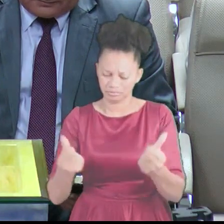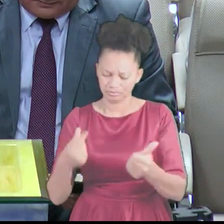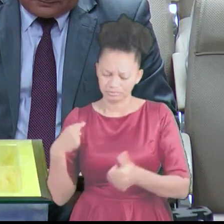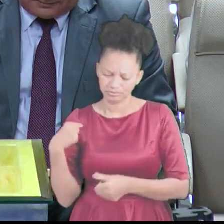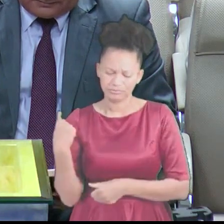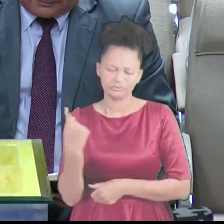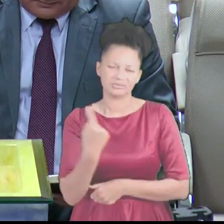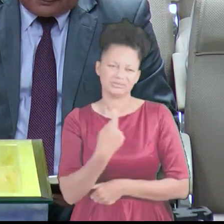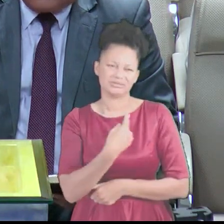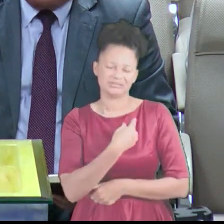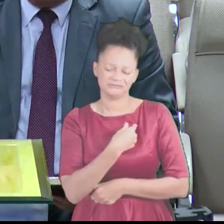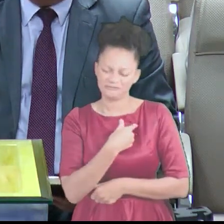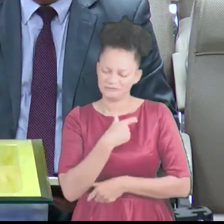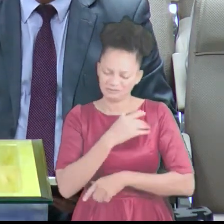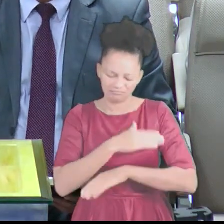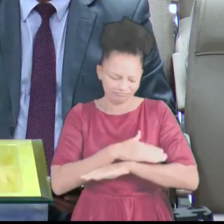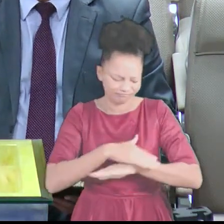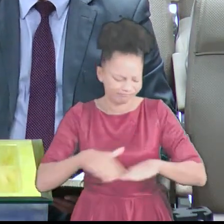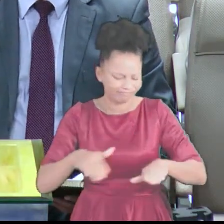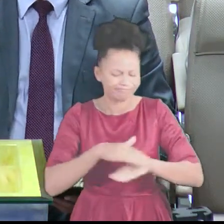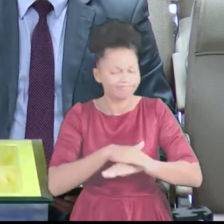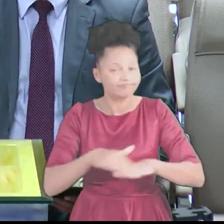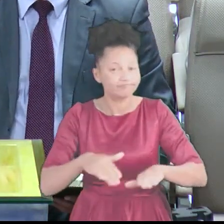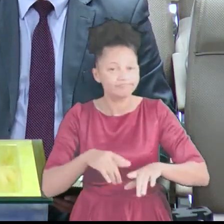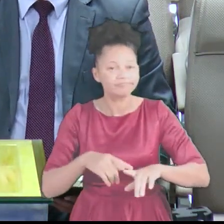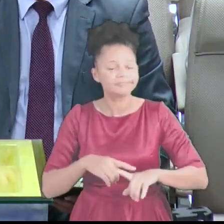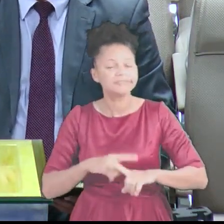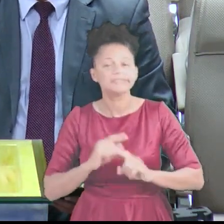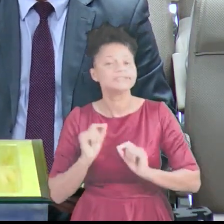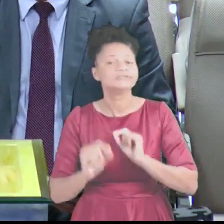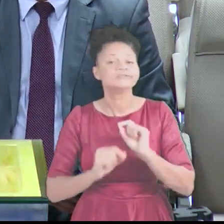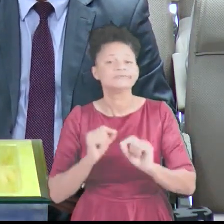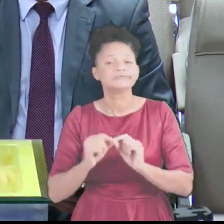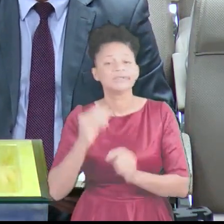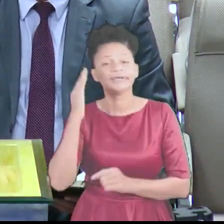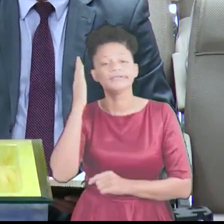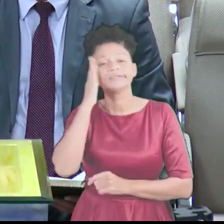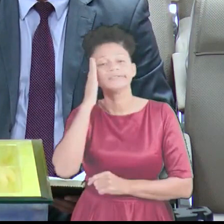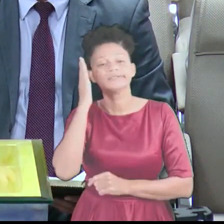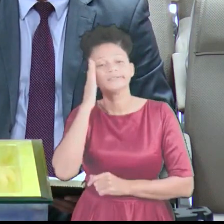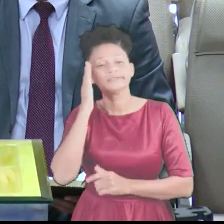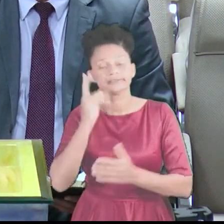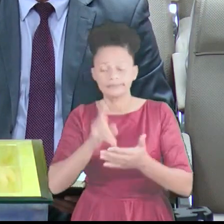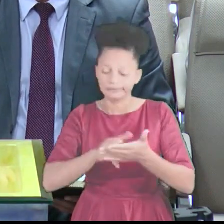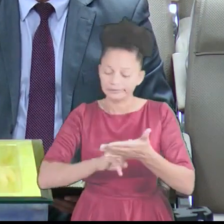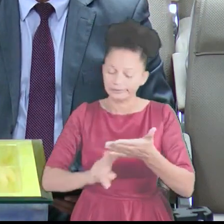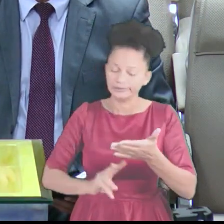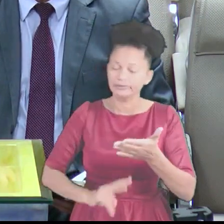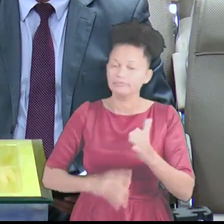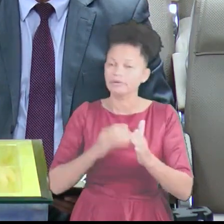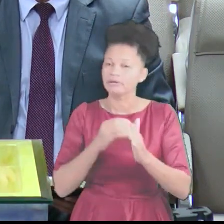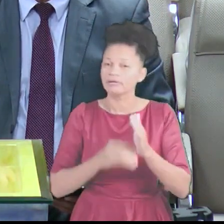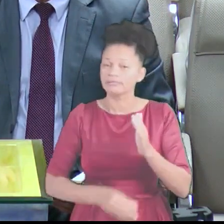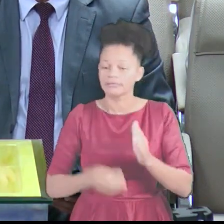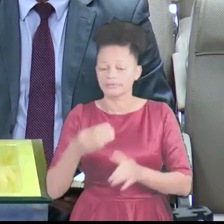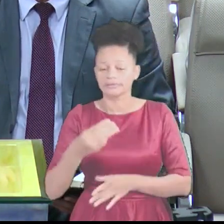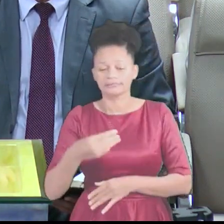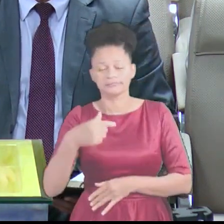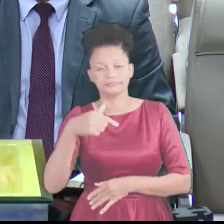estamos cortados. Então entendemos, quando lemos este capítulo 37,